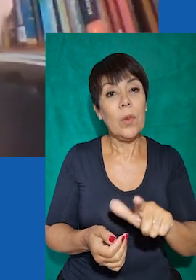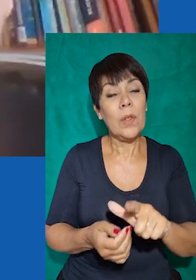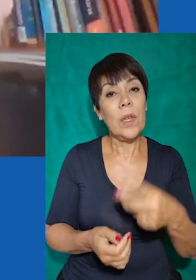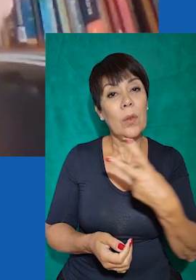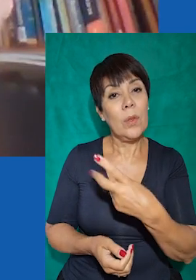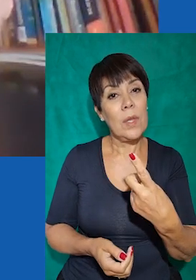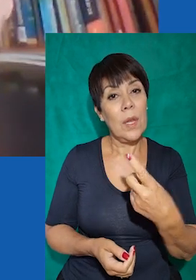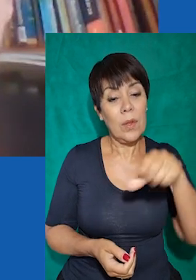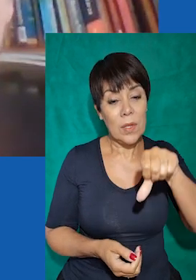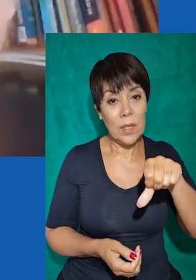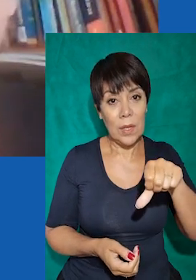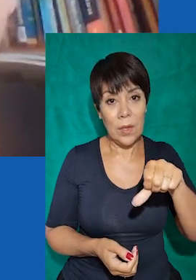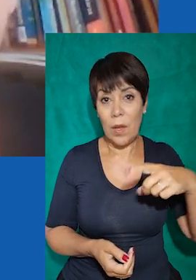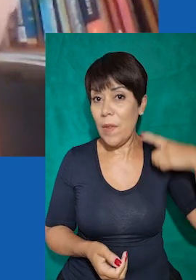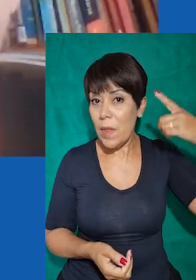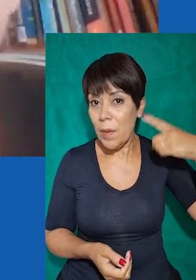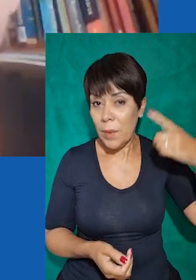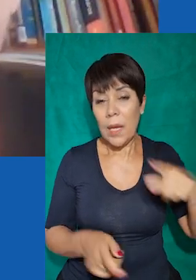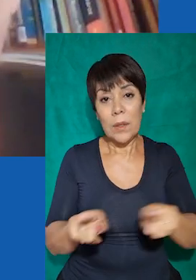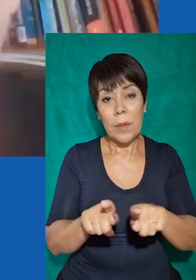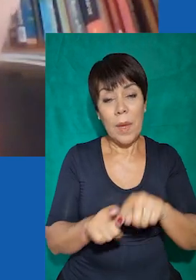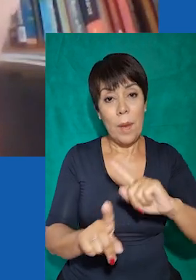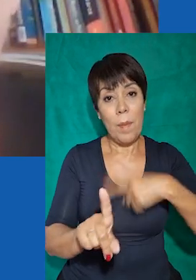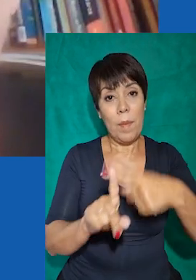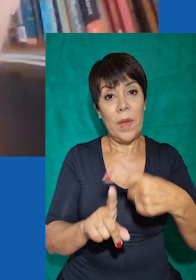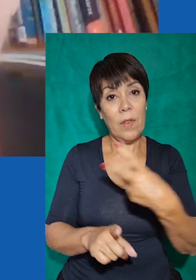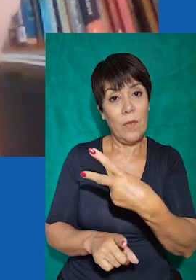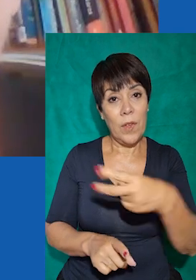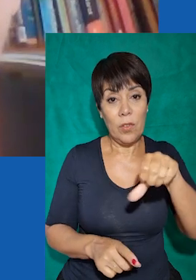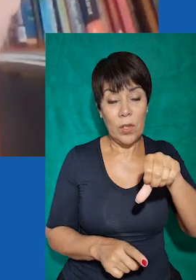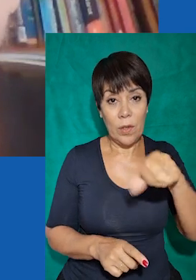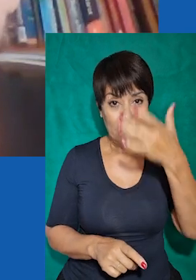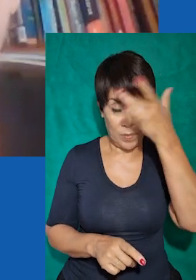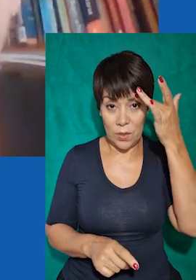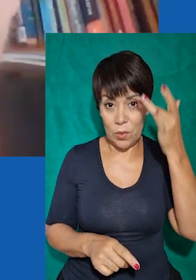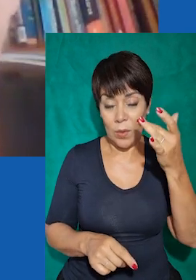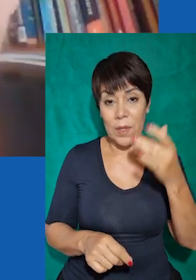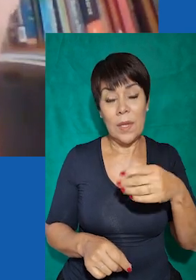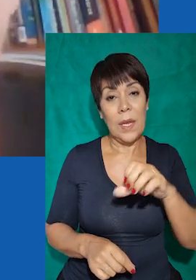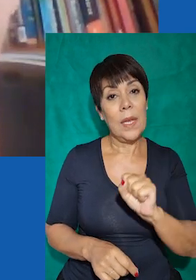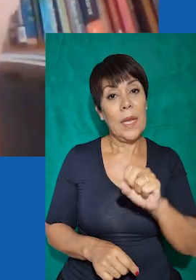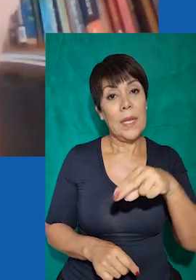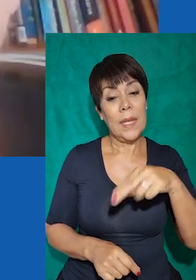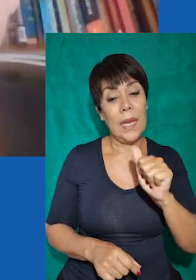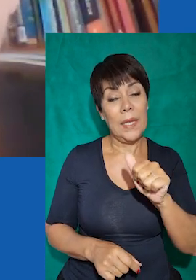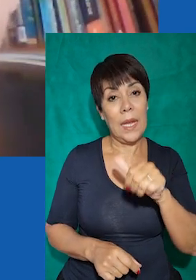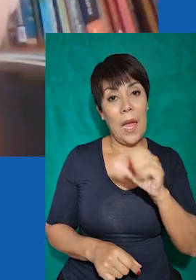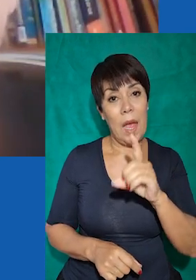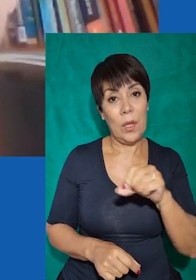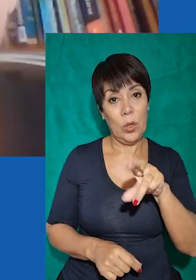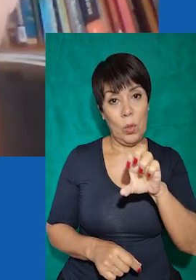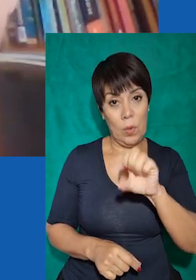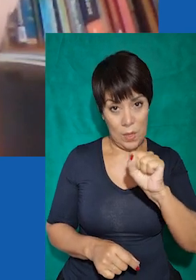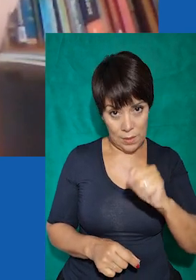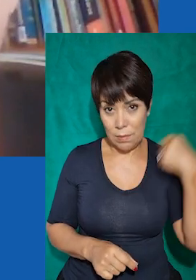219 deputados, né, e 29 membros do Senado. Quer dizer, isso é em si mesmo